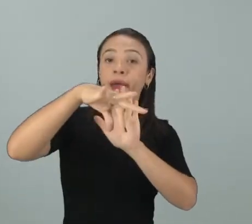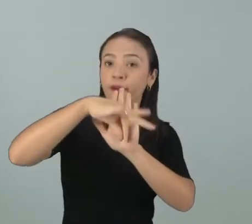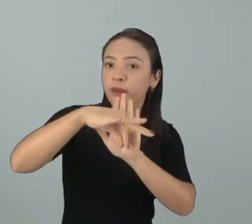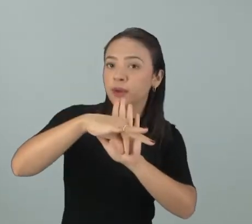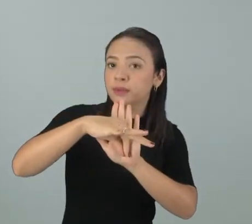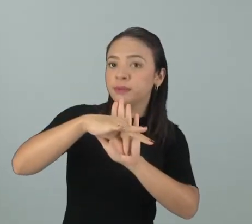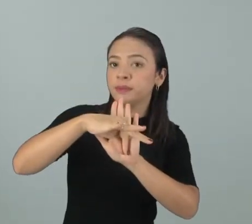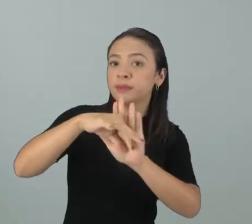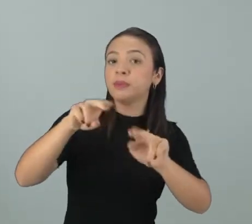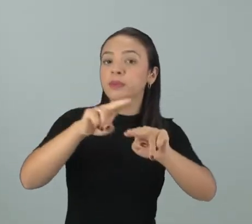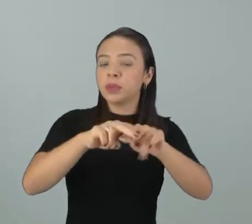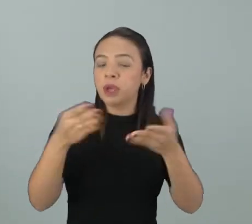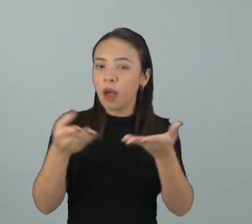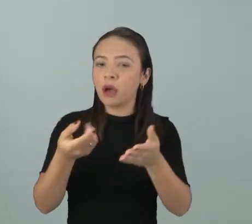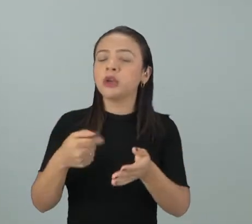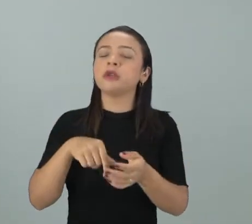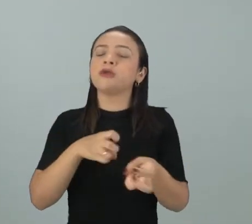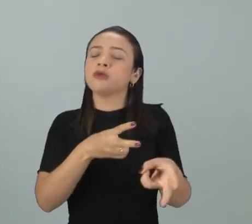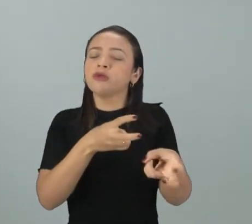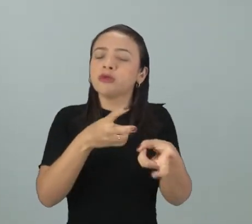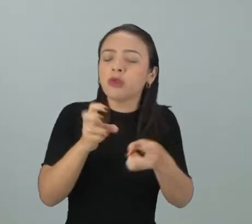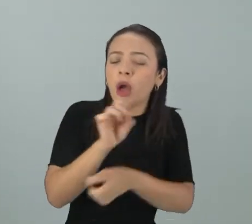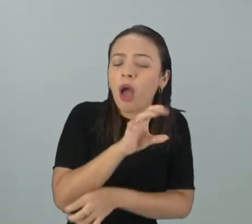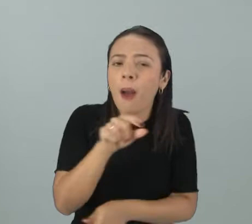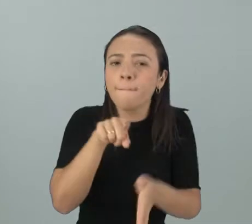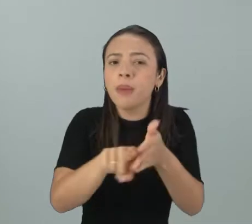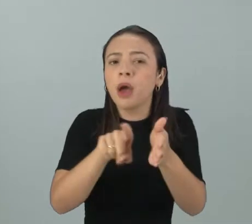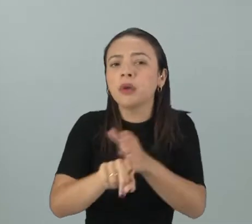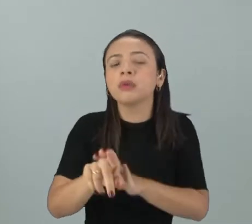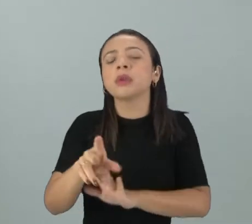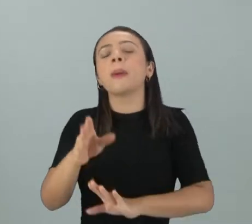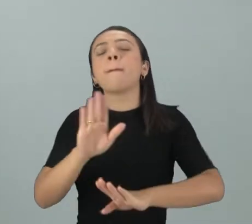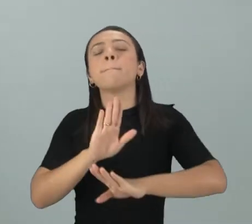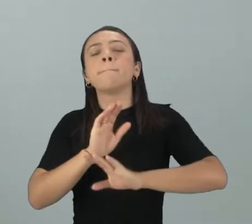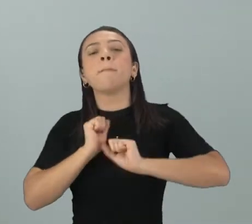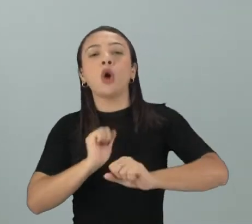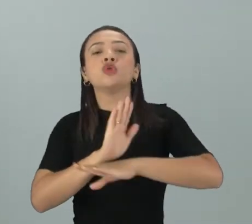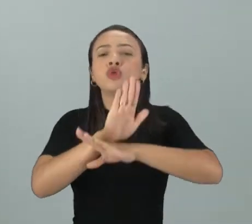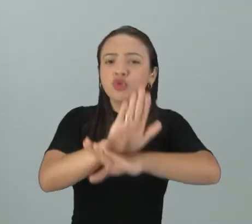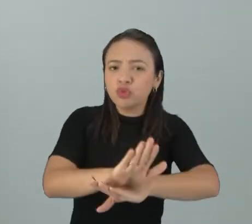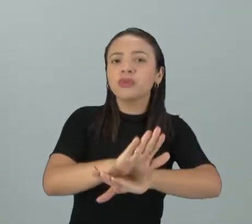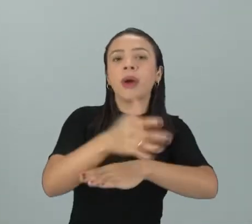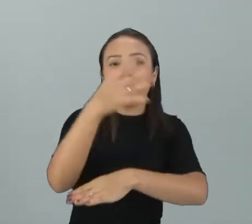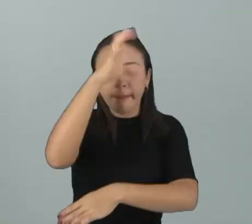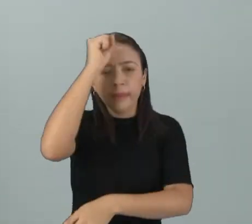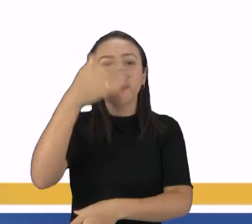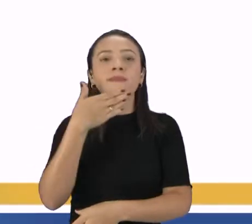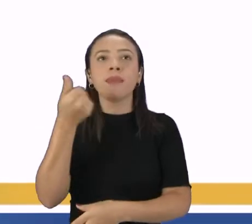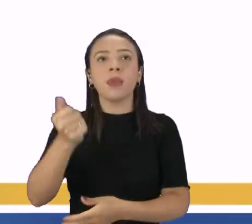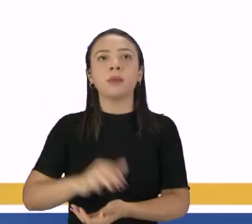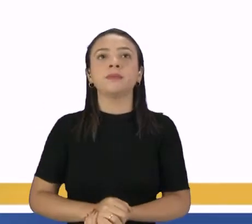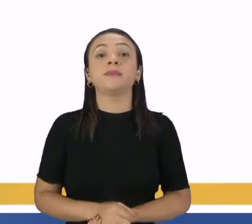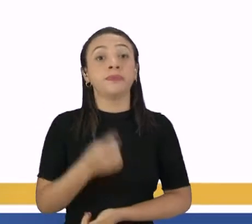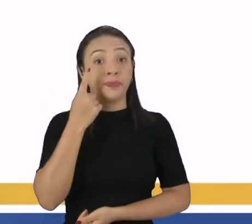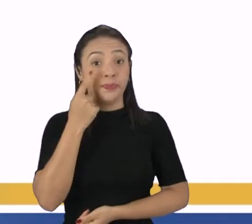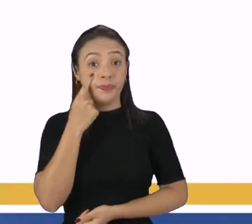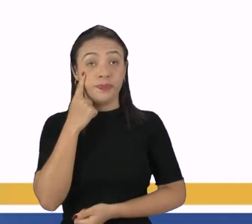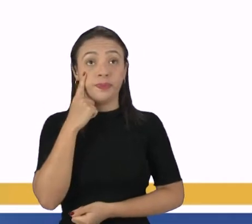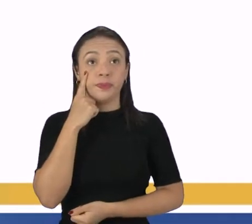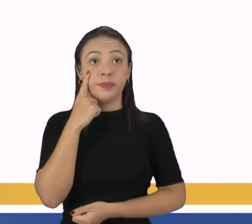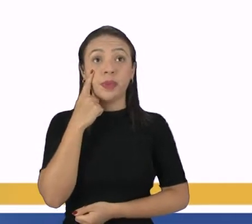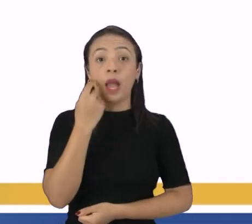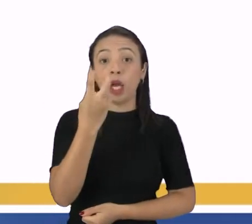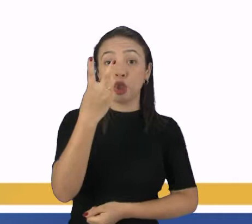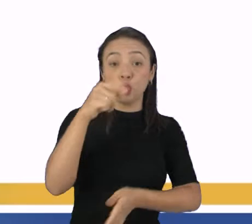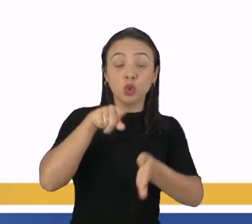vamos tentar aí explorar ao máximo cada questão e o que ela pode nos trazer, tá bom? Tem na telinha para vocês as